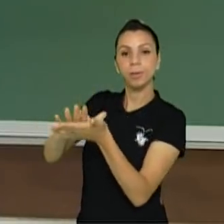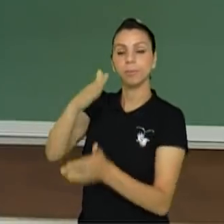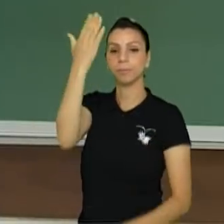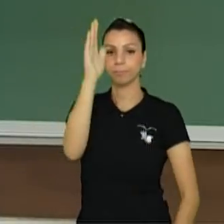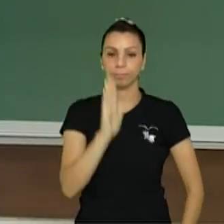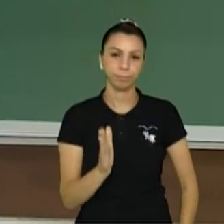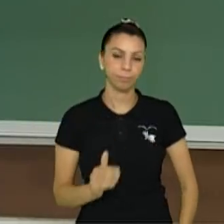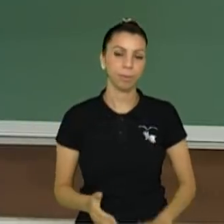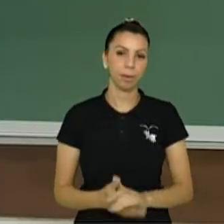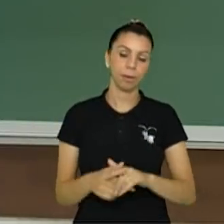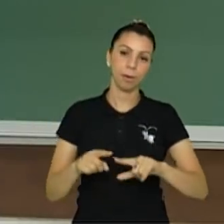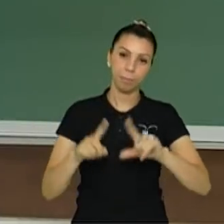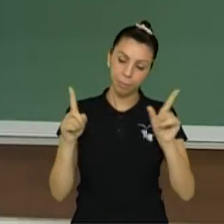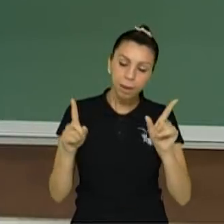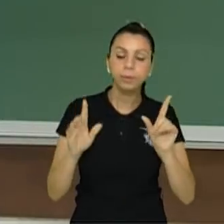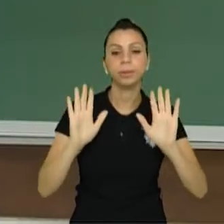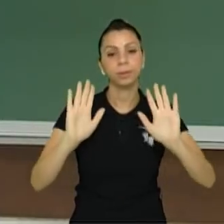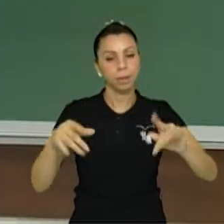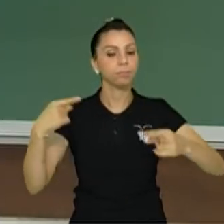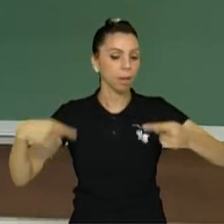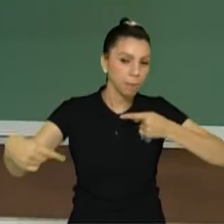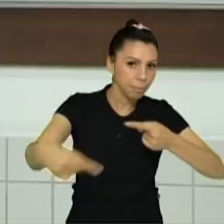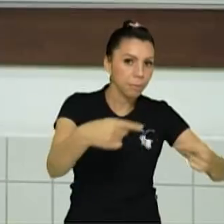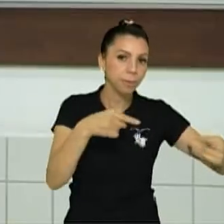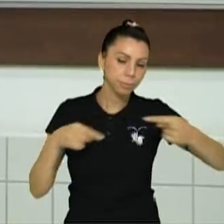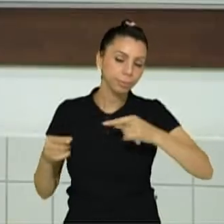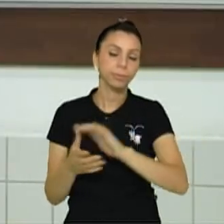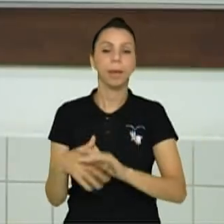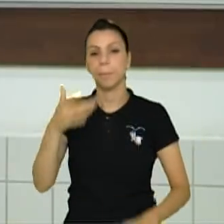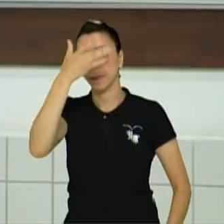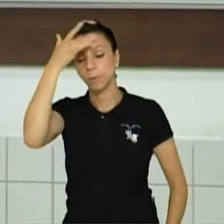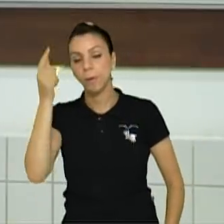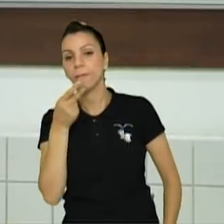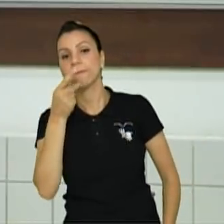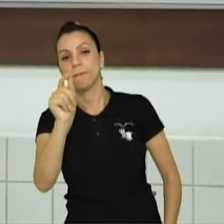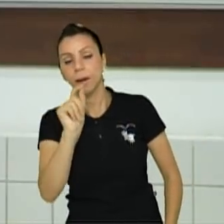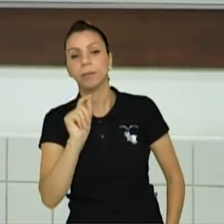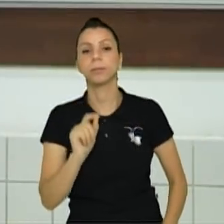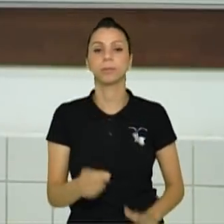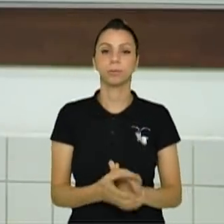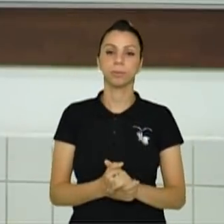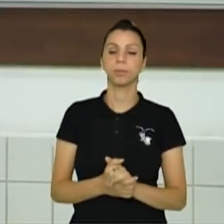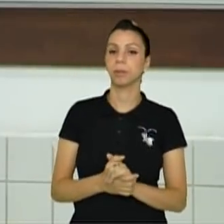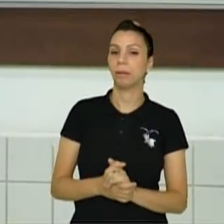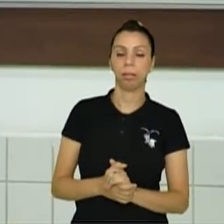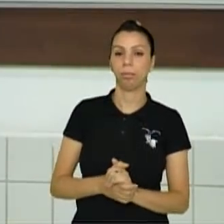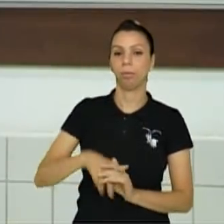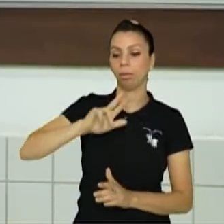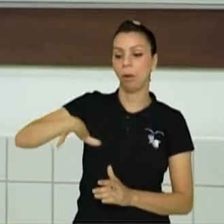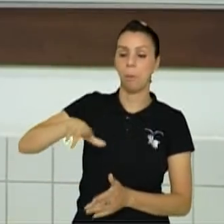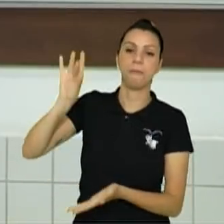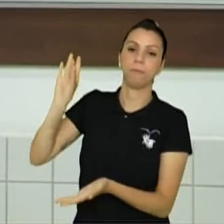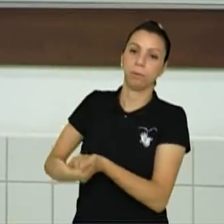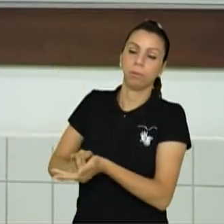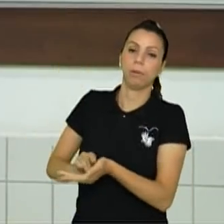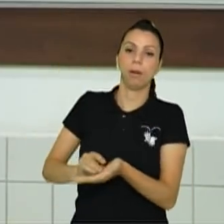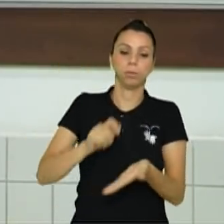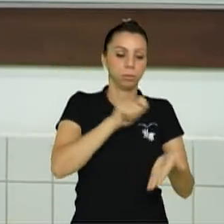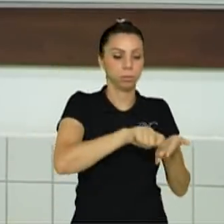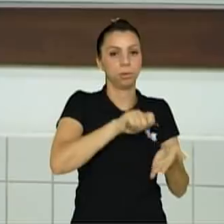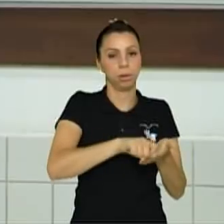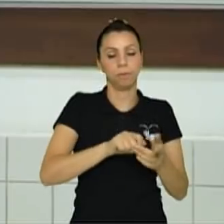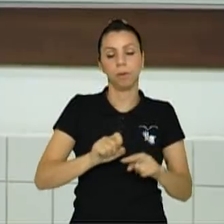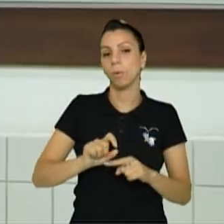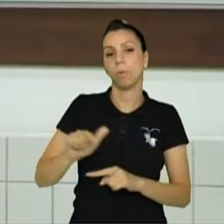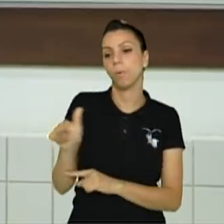autoria seja questionada. Ou seja, eu acabei de mencionar isso, tá? Existem pessoas que dizem que eles não são os verdadeiros autores, existem pessoas que